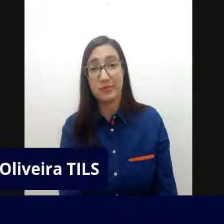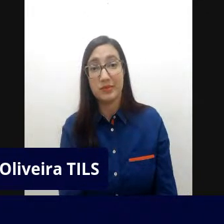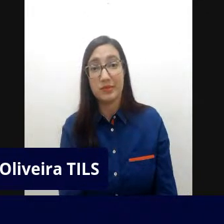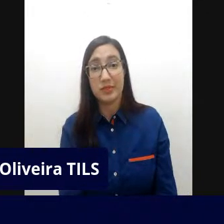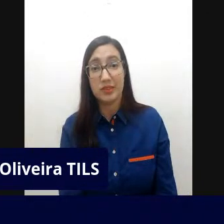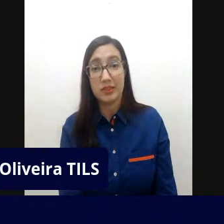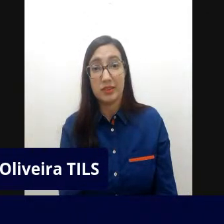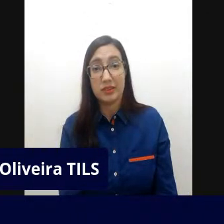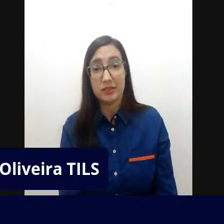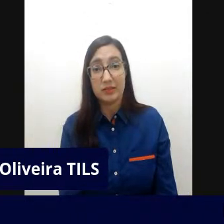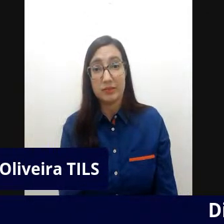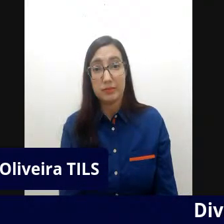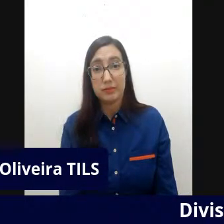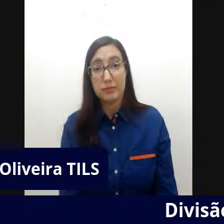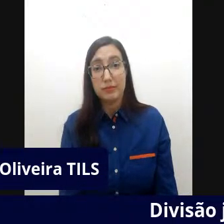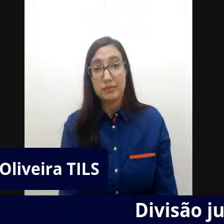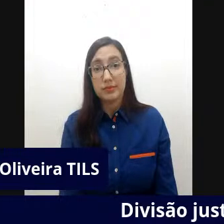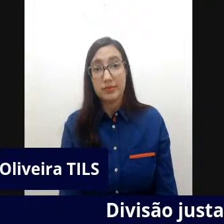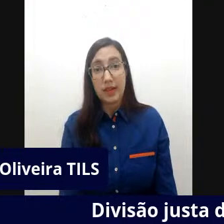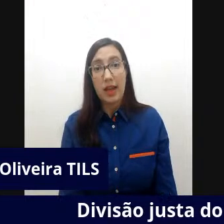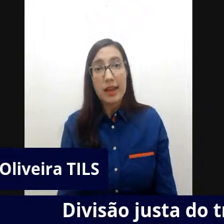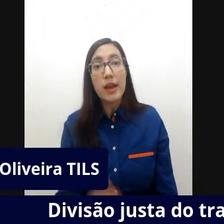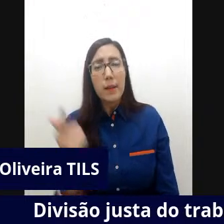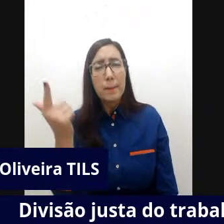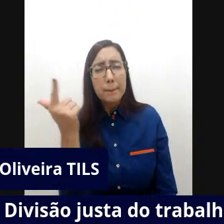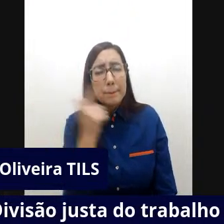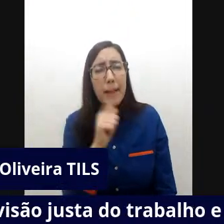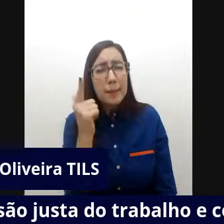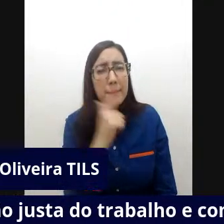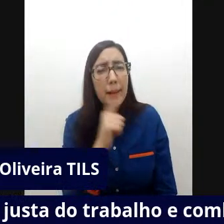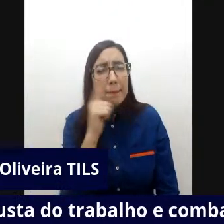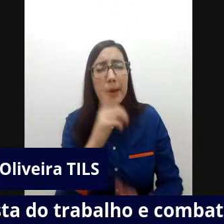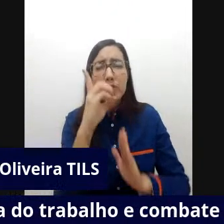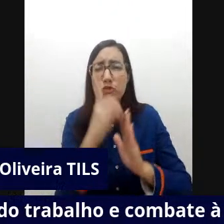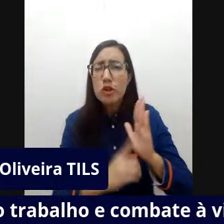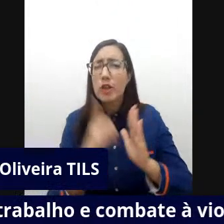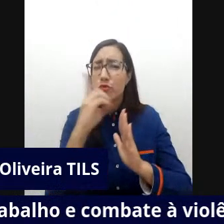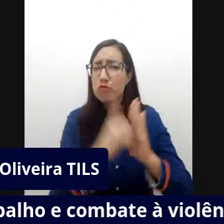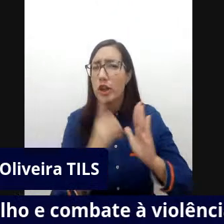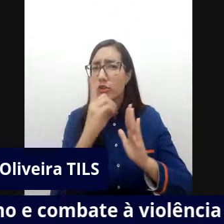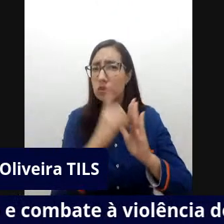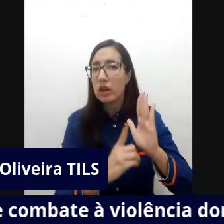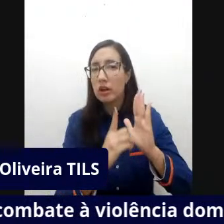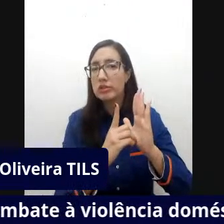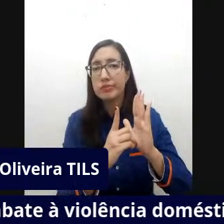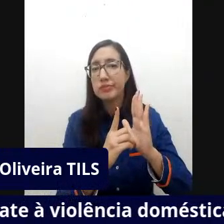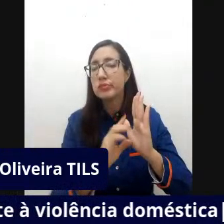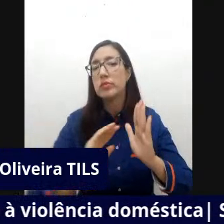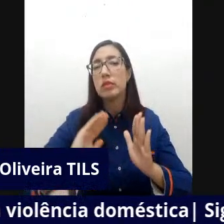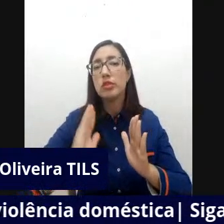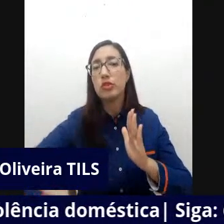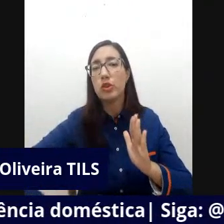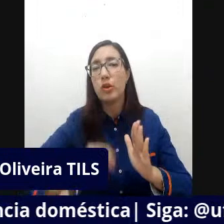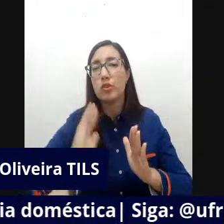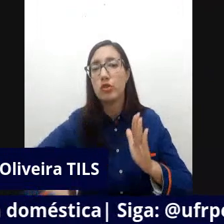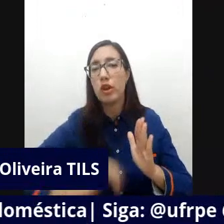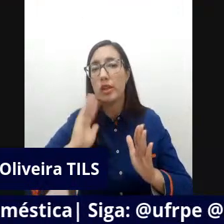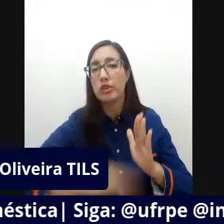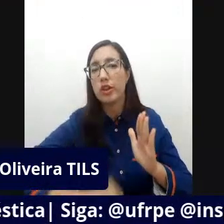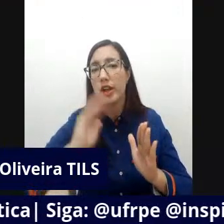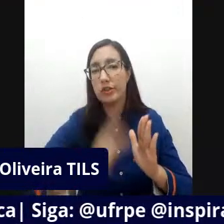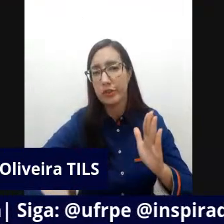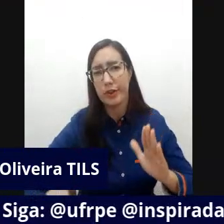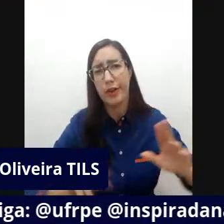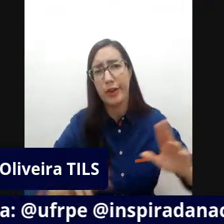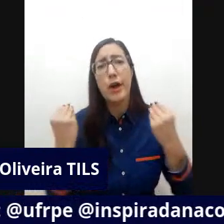de retirada de direito da classe trabalhadora, reforma trabalhista, que eu acho que isso não é uma reforma, é uma